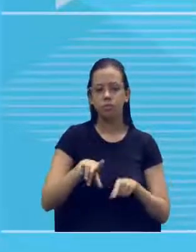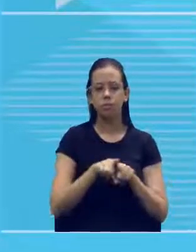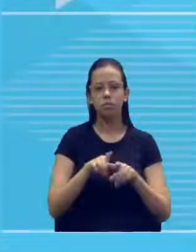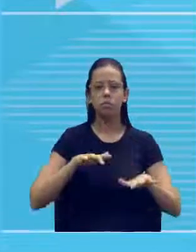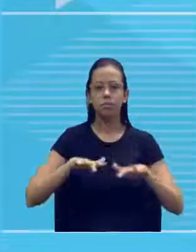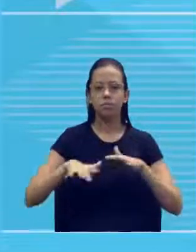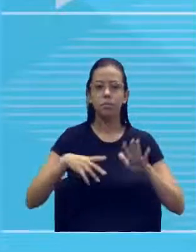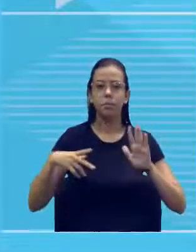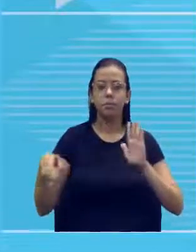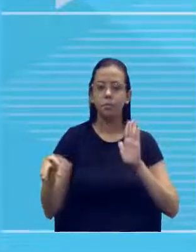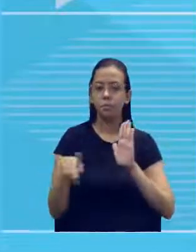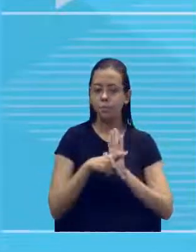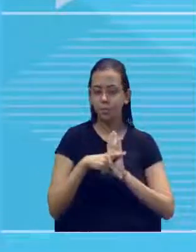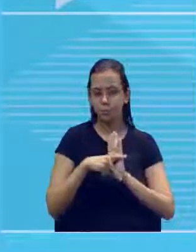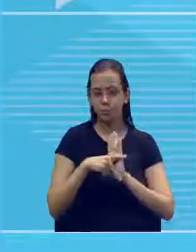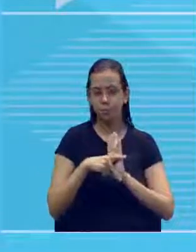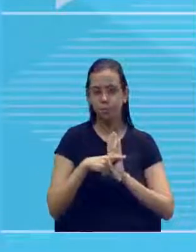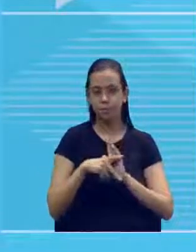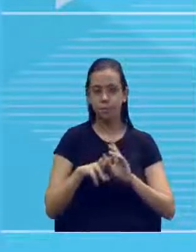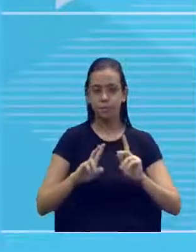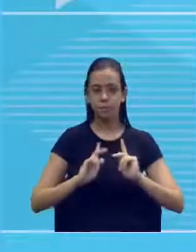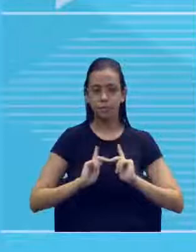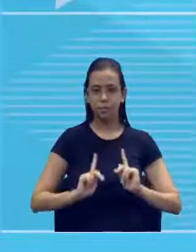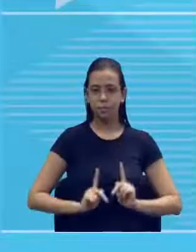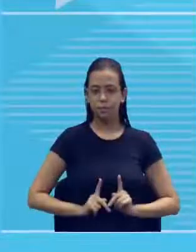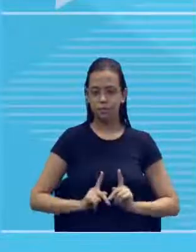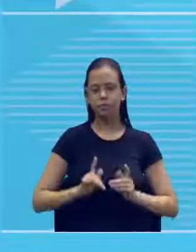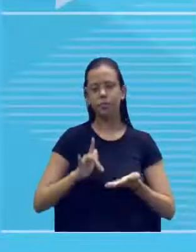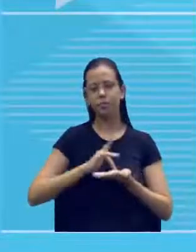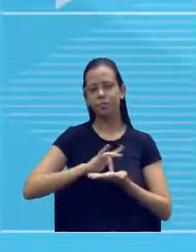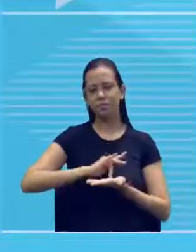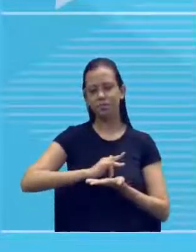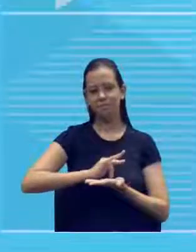são específicos de posturas do balé.